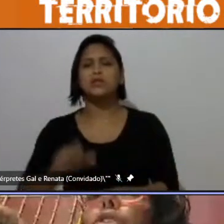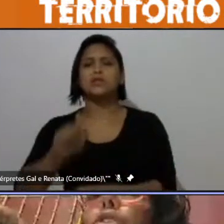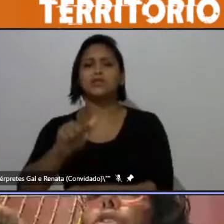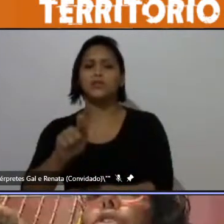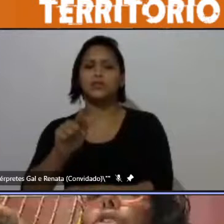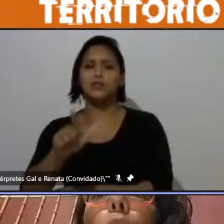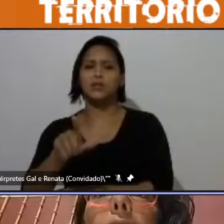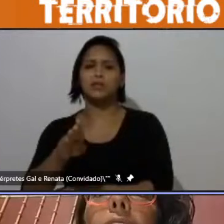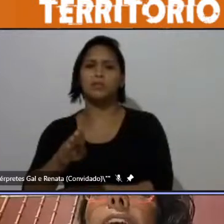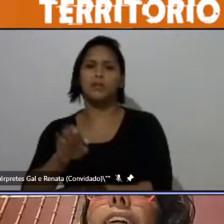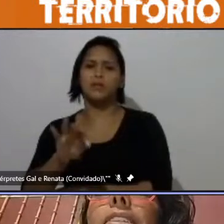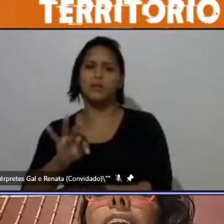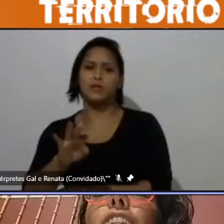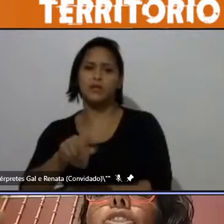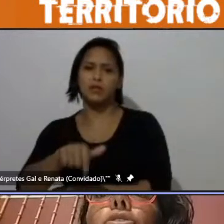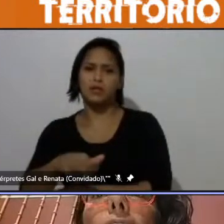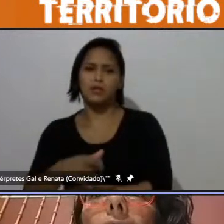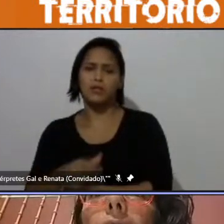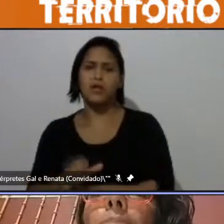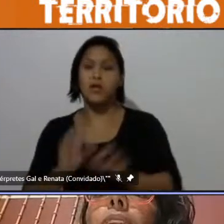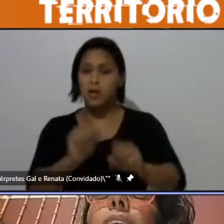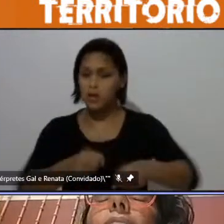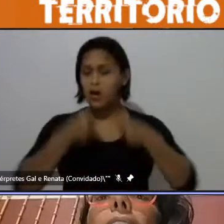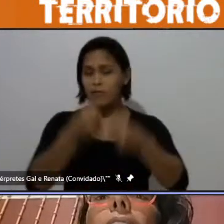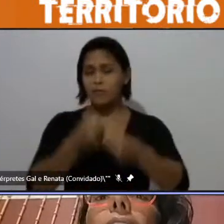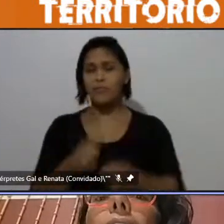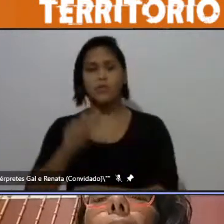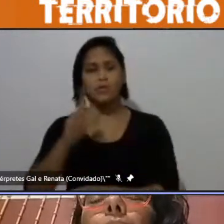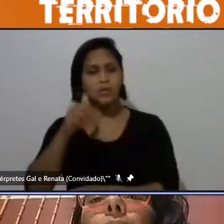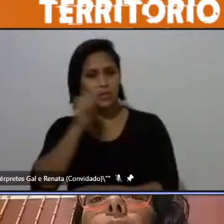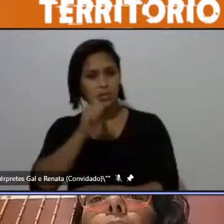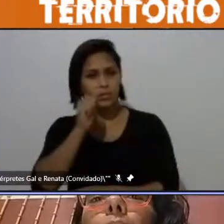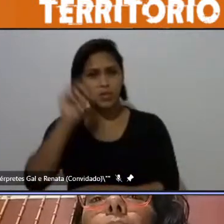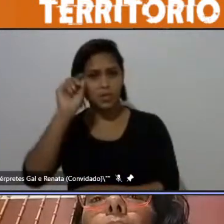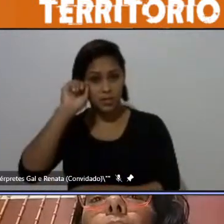GLBTQI+, com a força das mulheres negras, estivesse